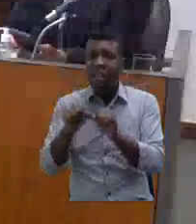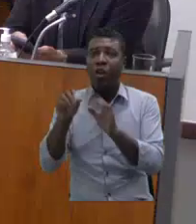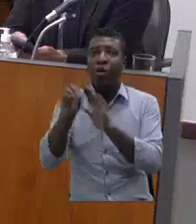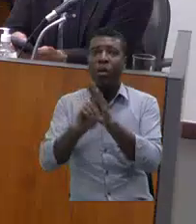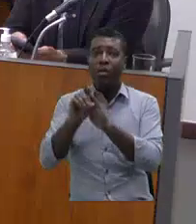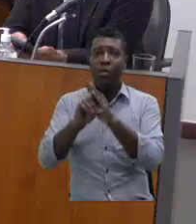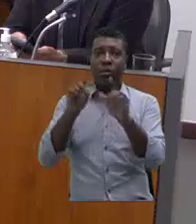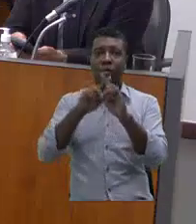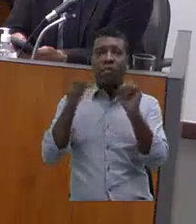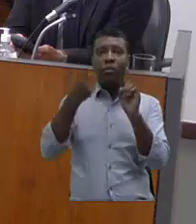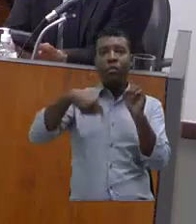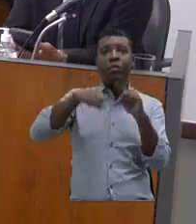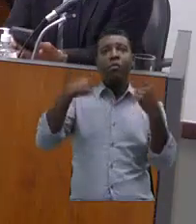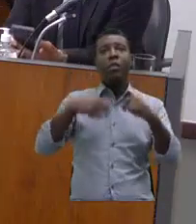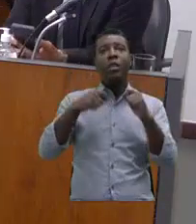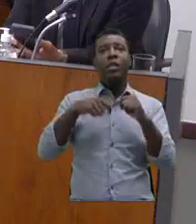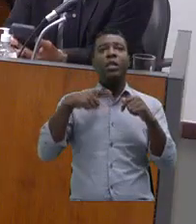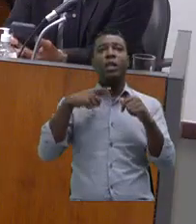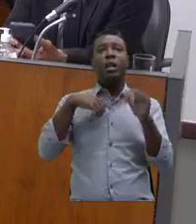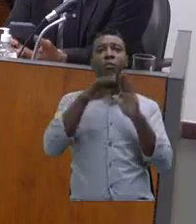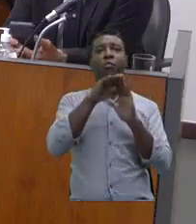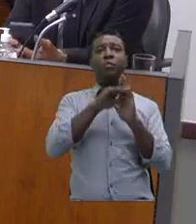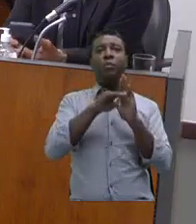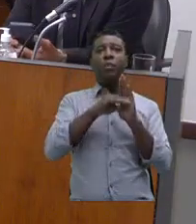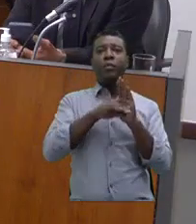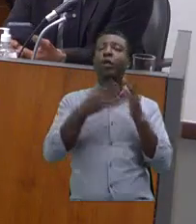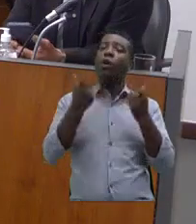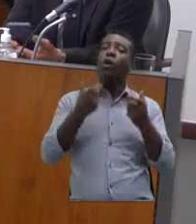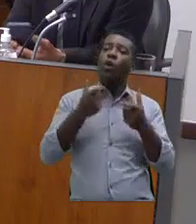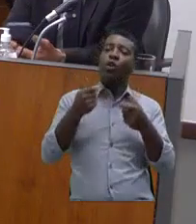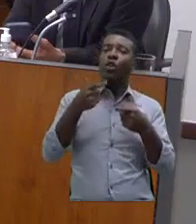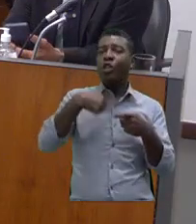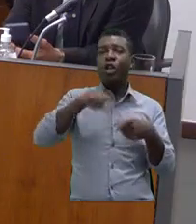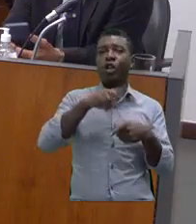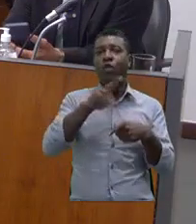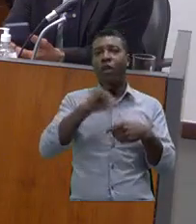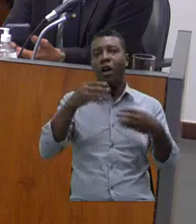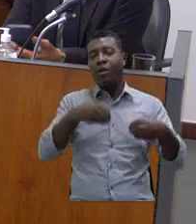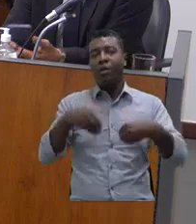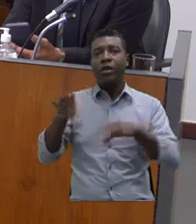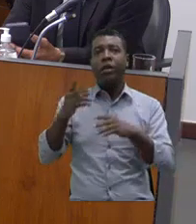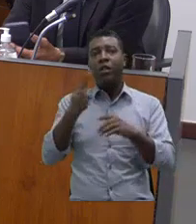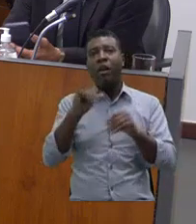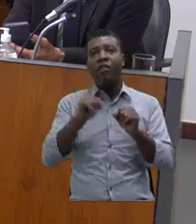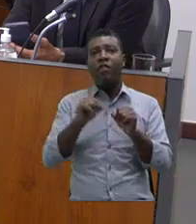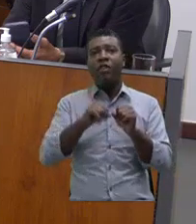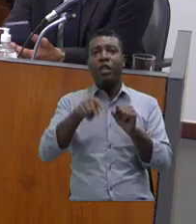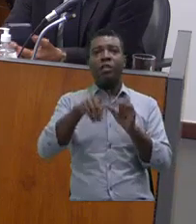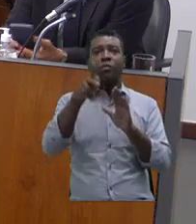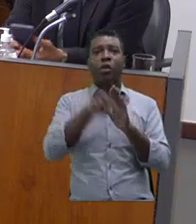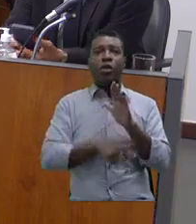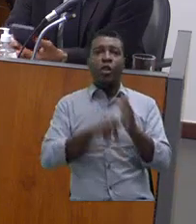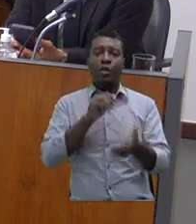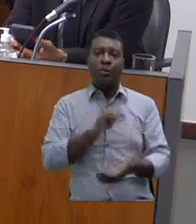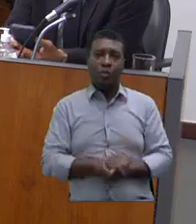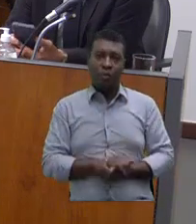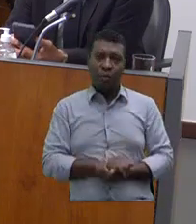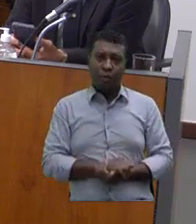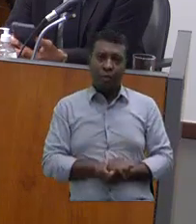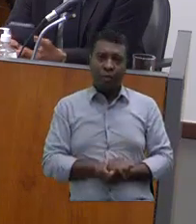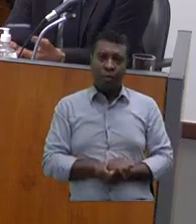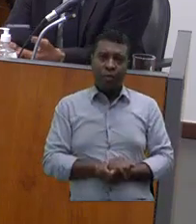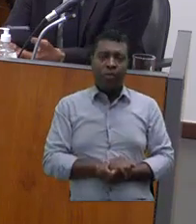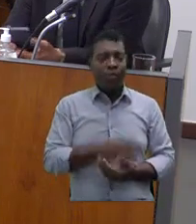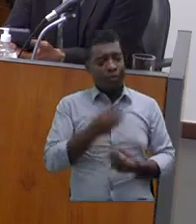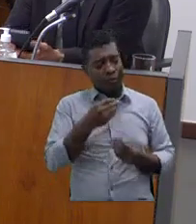ter o parâmetro do orçamento para a gente onde vai caminhar. E fica aqui o compromisso da Secretaria de tocar esse projeto. Muito obrigado,